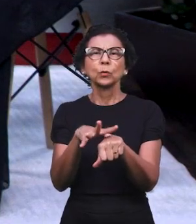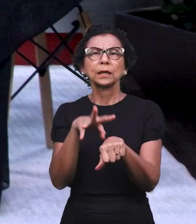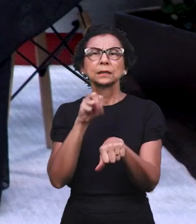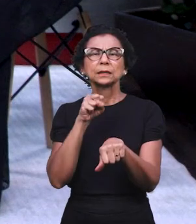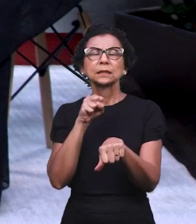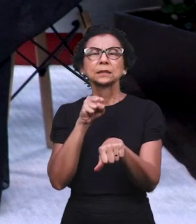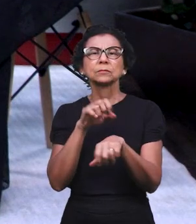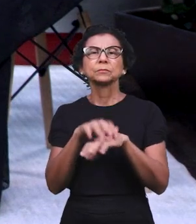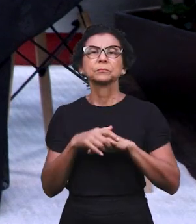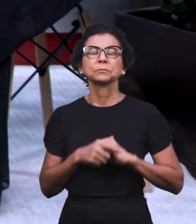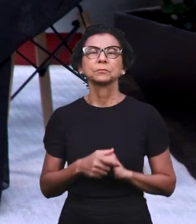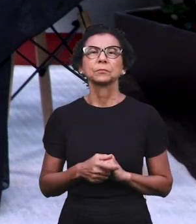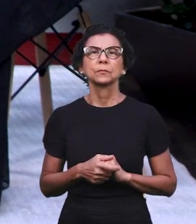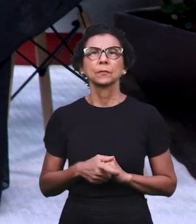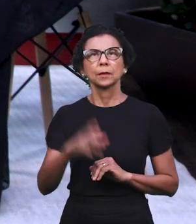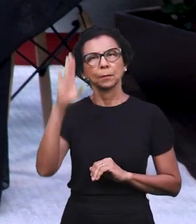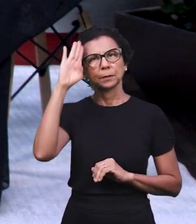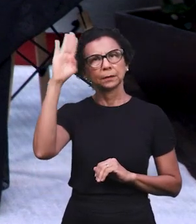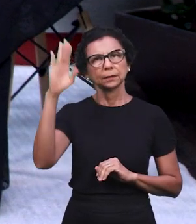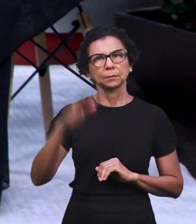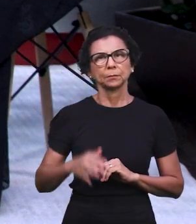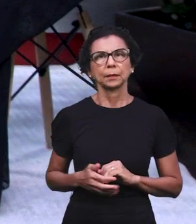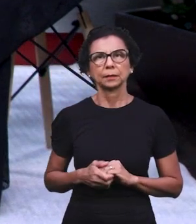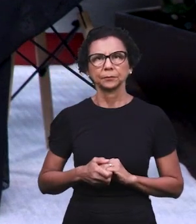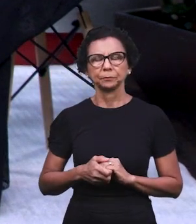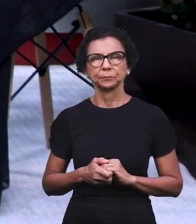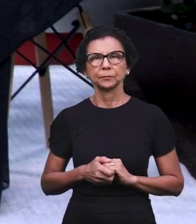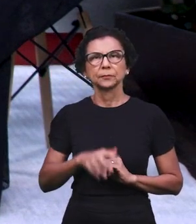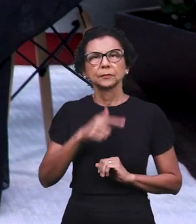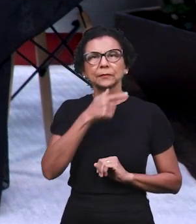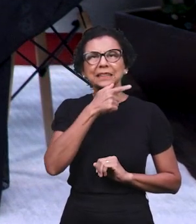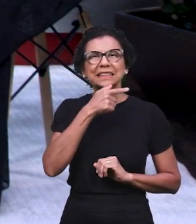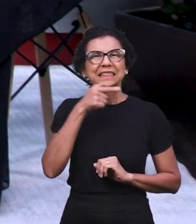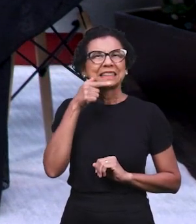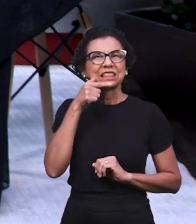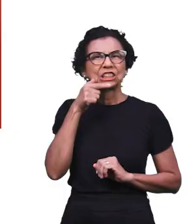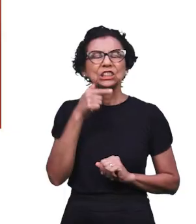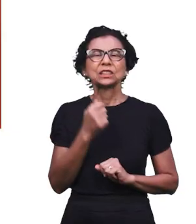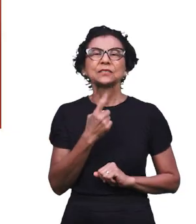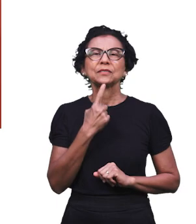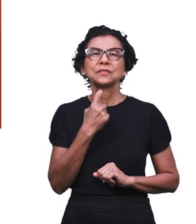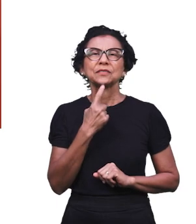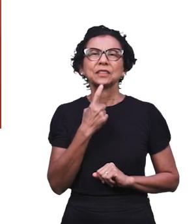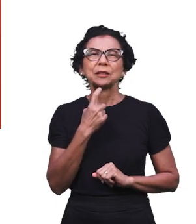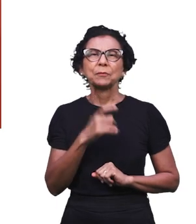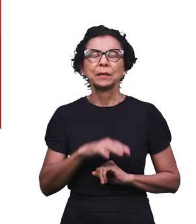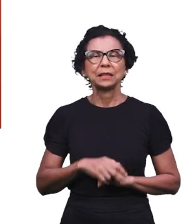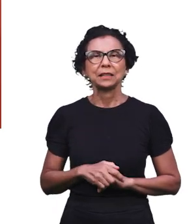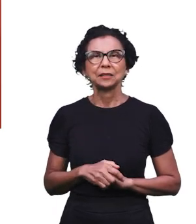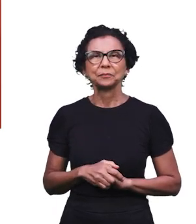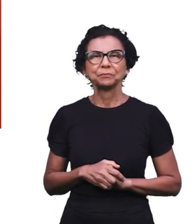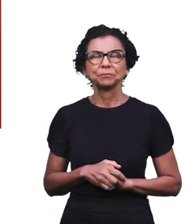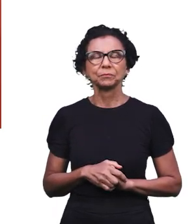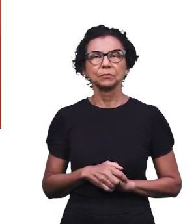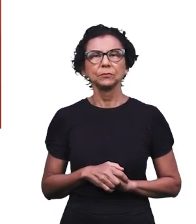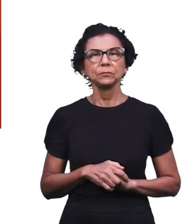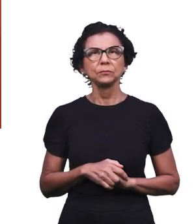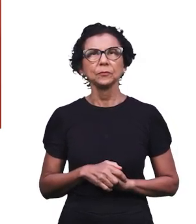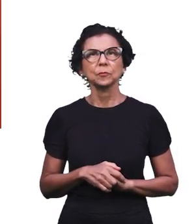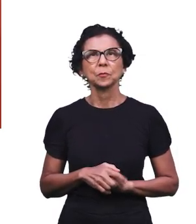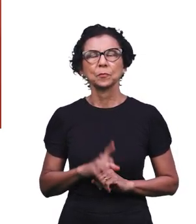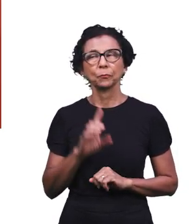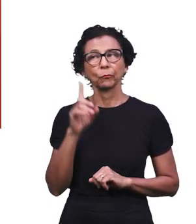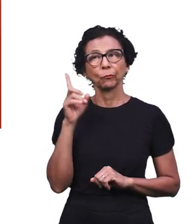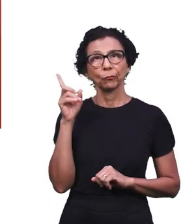a gengivite e a periodontite. Como que a gente diferencia? A gengivite é quando a gente tem aquela gengiva inchada